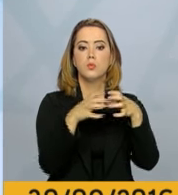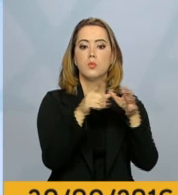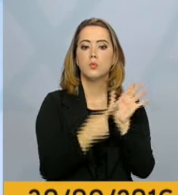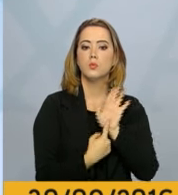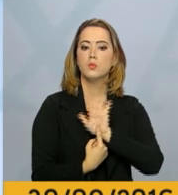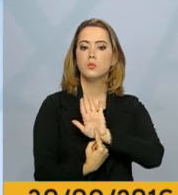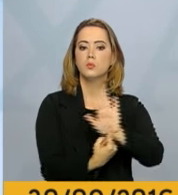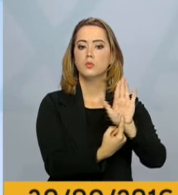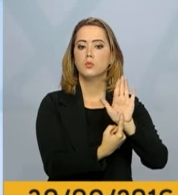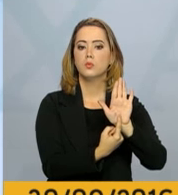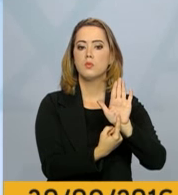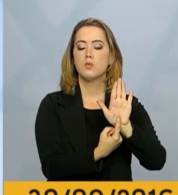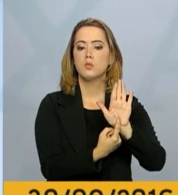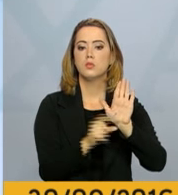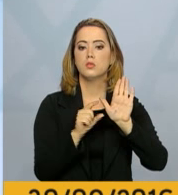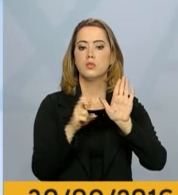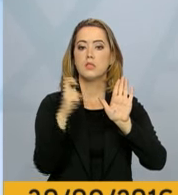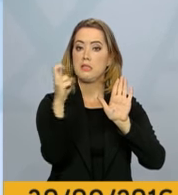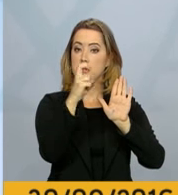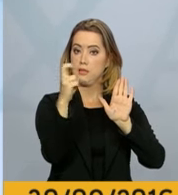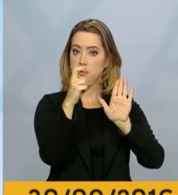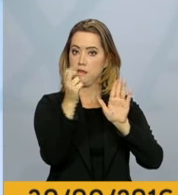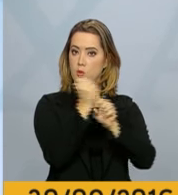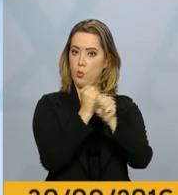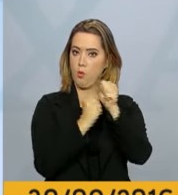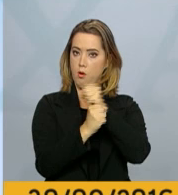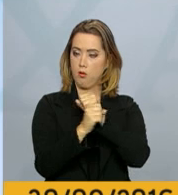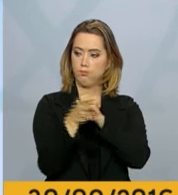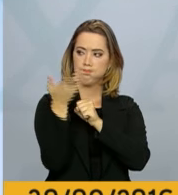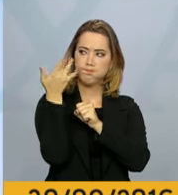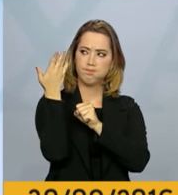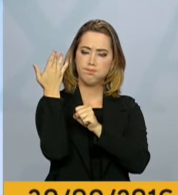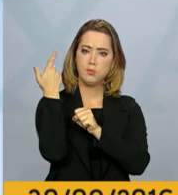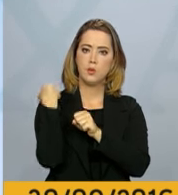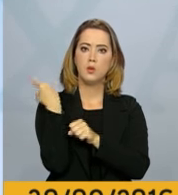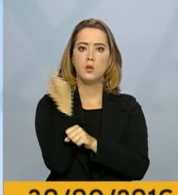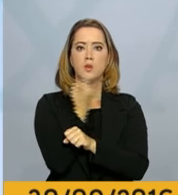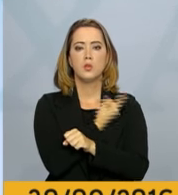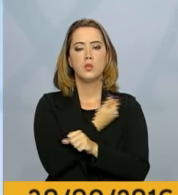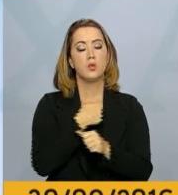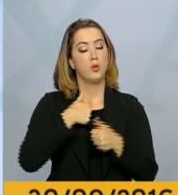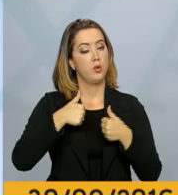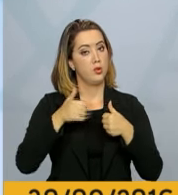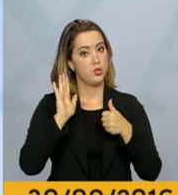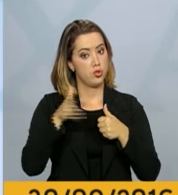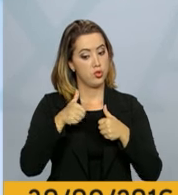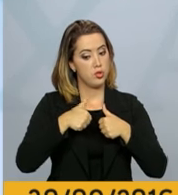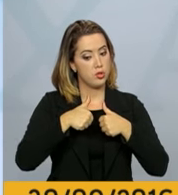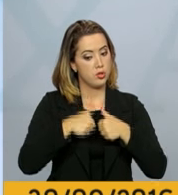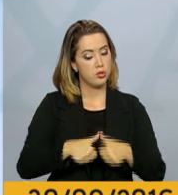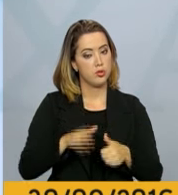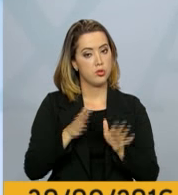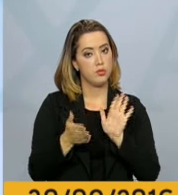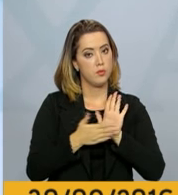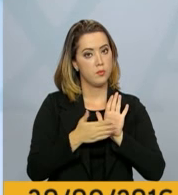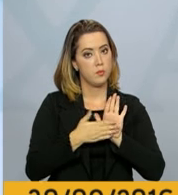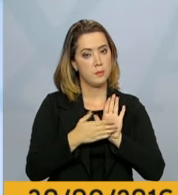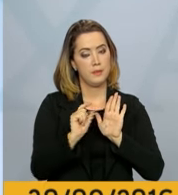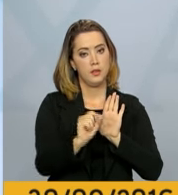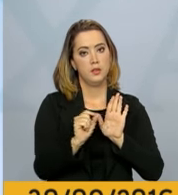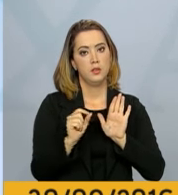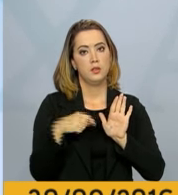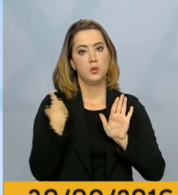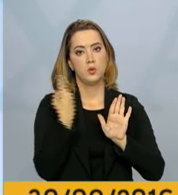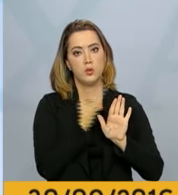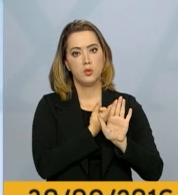revelam que se há 5 anos atrás nós tivéssemos proposto aquilo sobre o